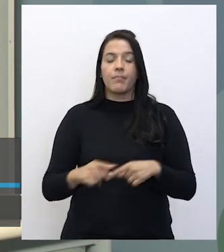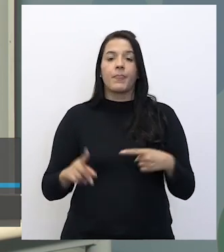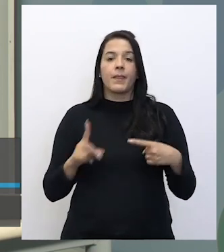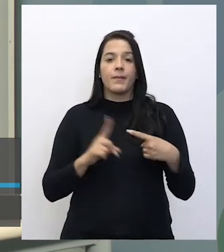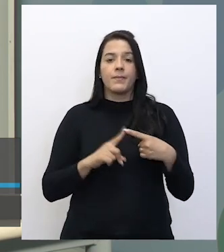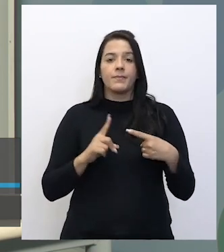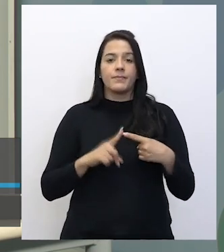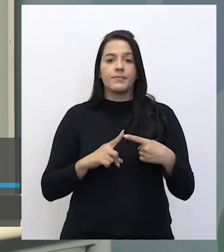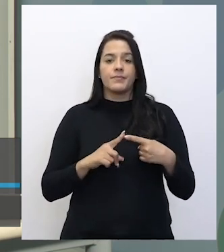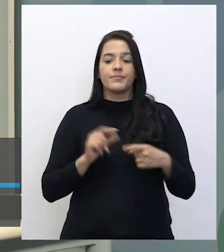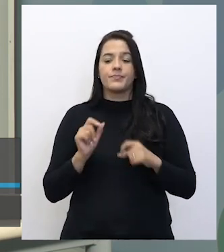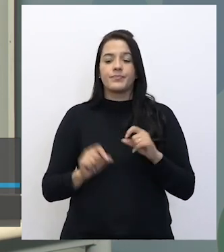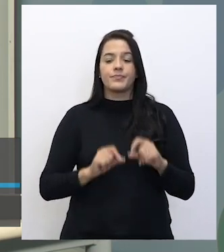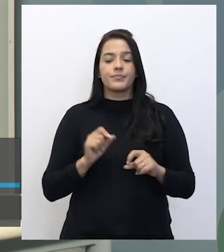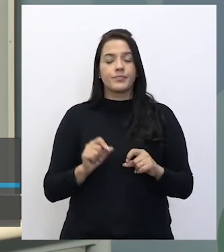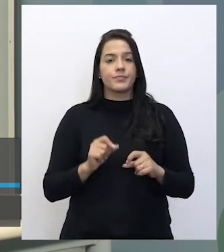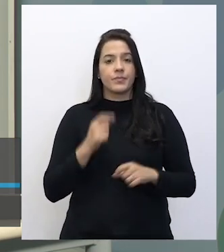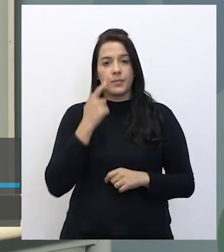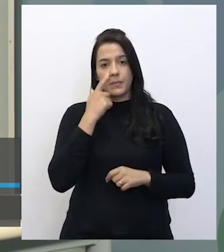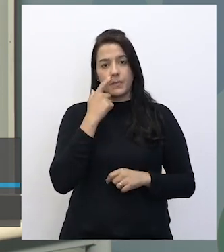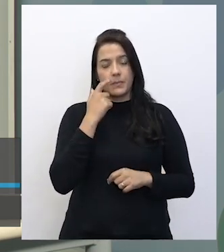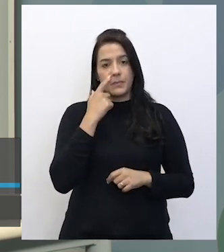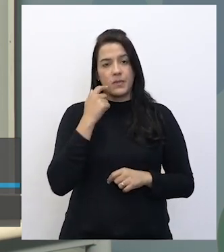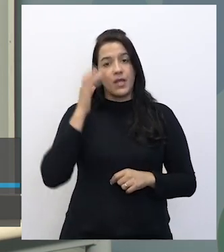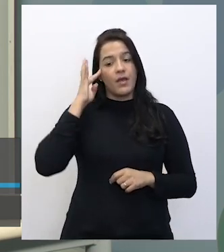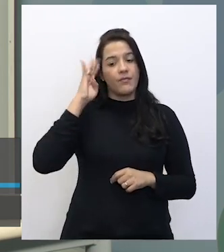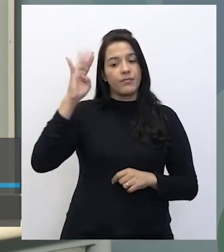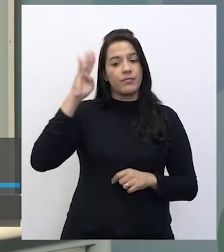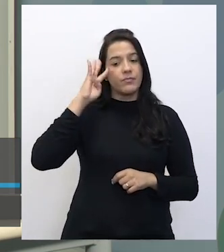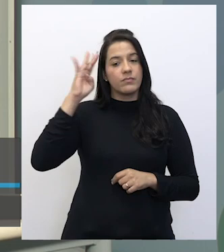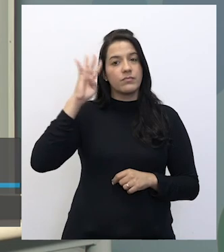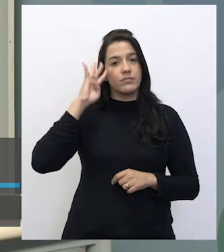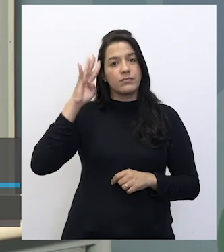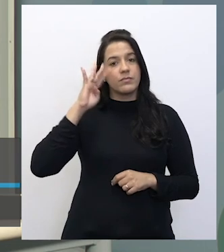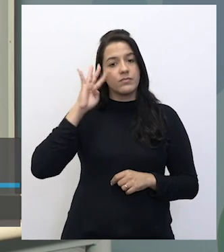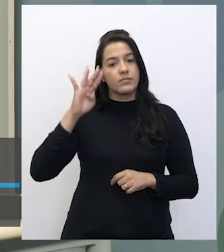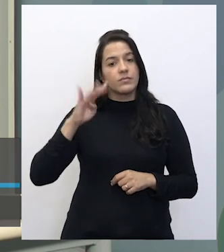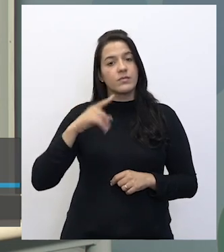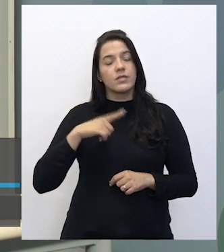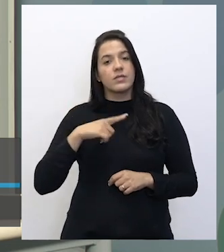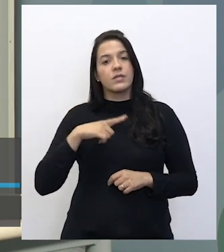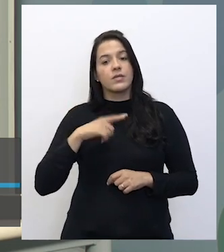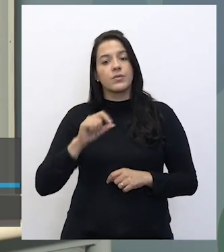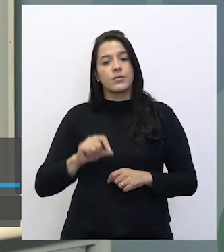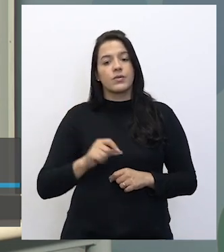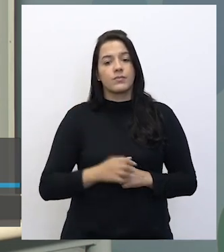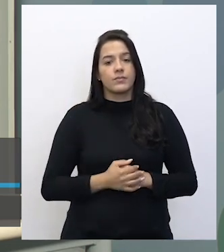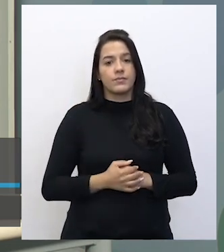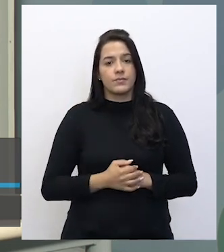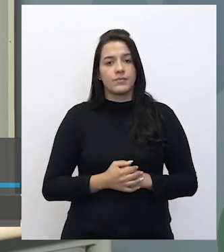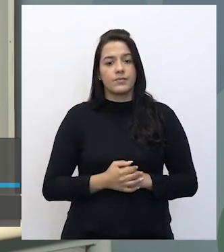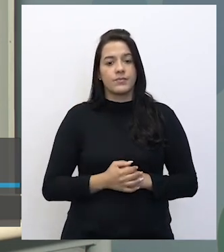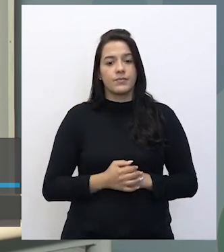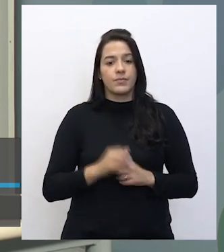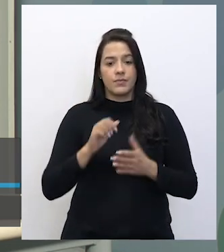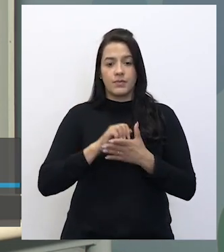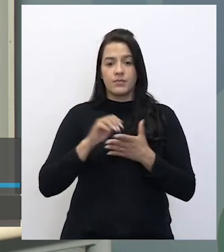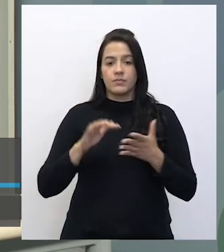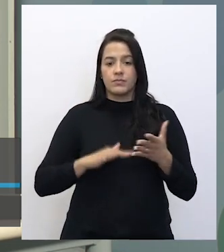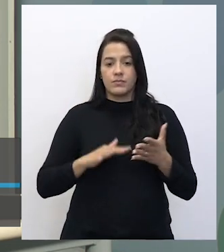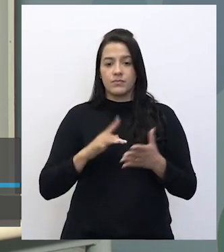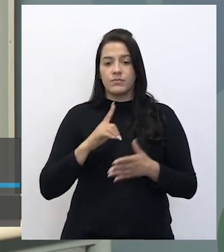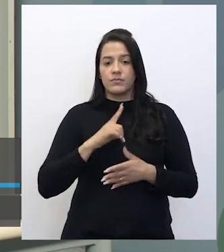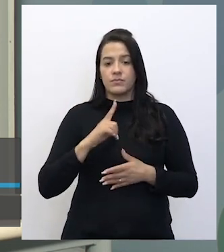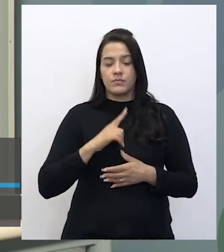delas seria pensar, então, a filosofia enquanto uma atividade,